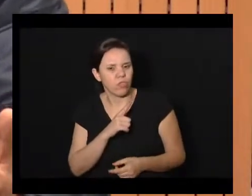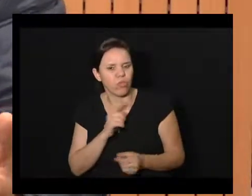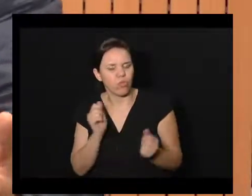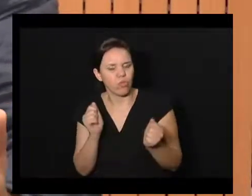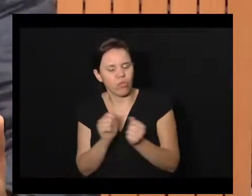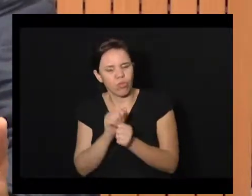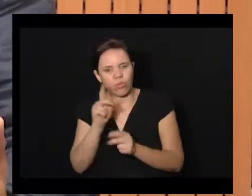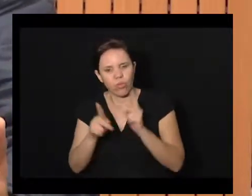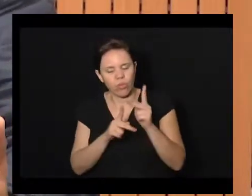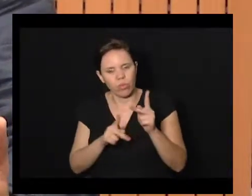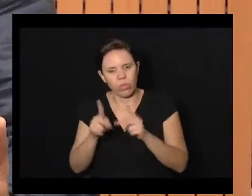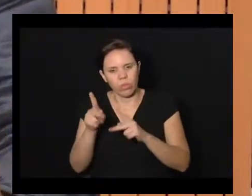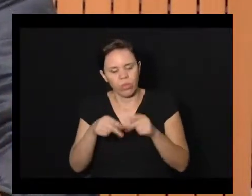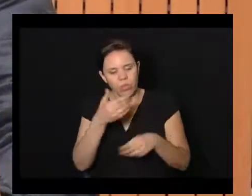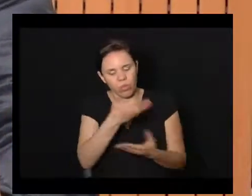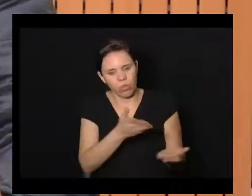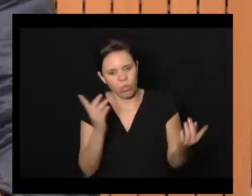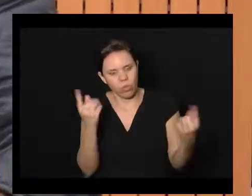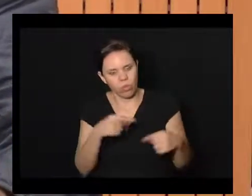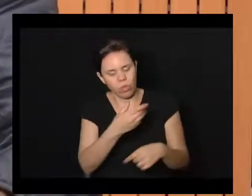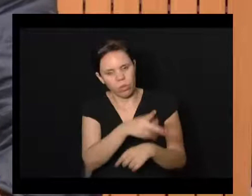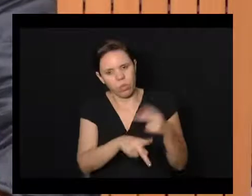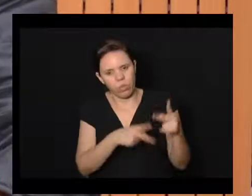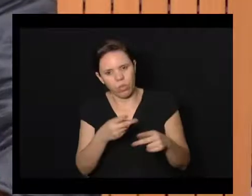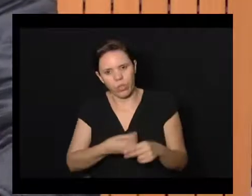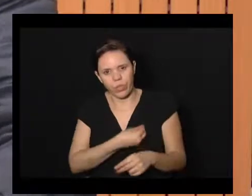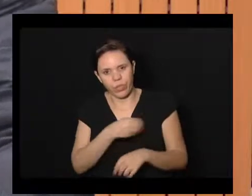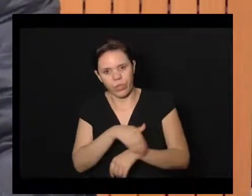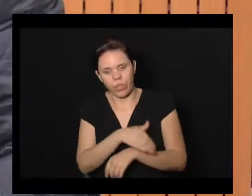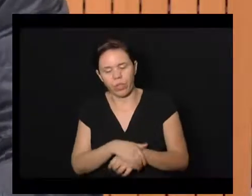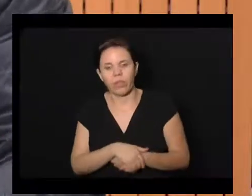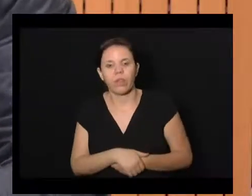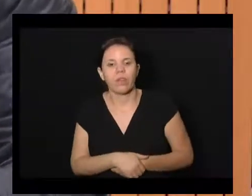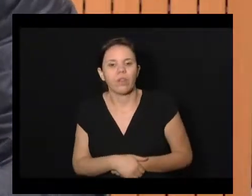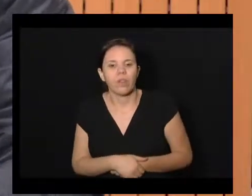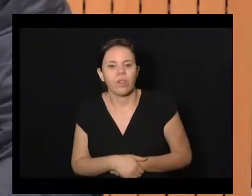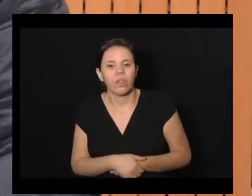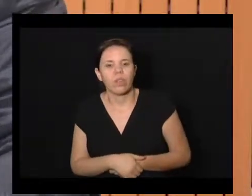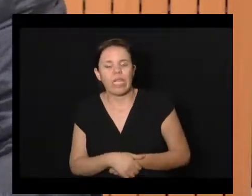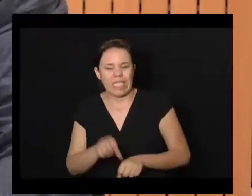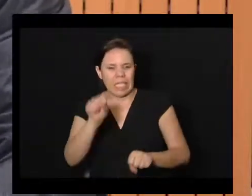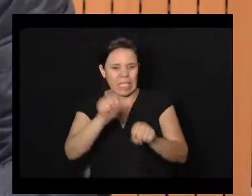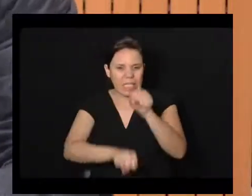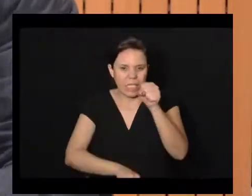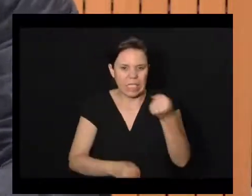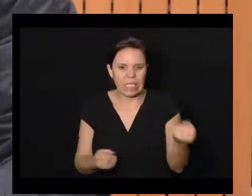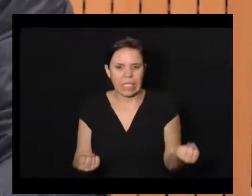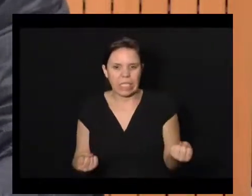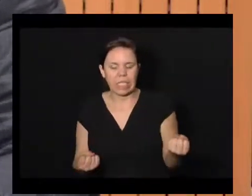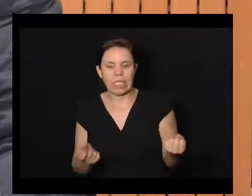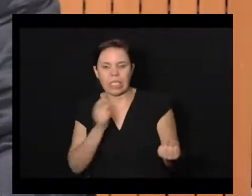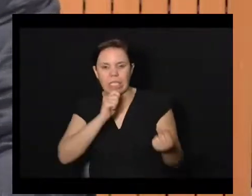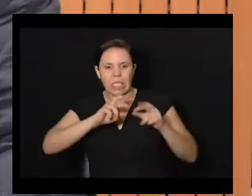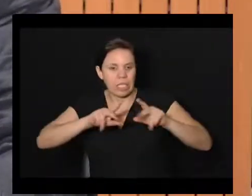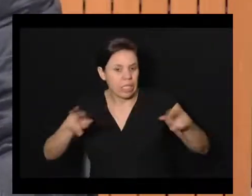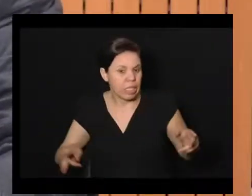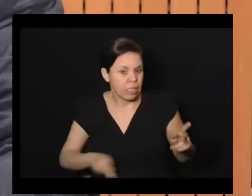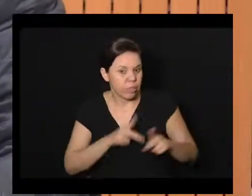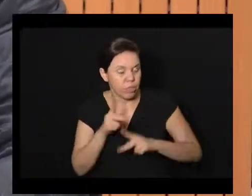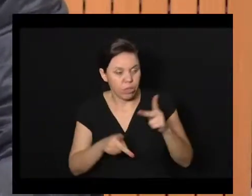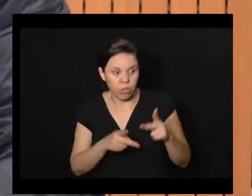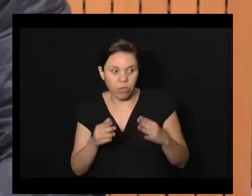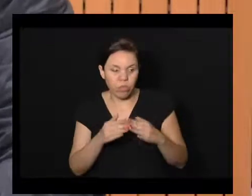de rua que nem por exemplo na maioria das vezes as pessoas elas atrelam a criminalidade o uso de substância população de rua né